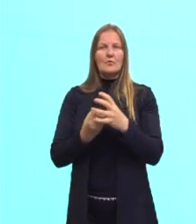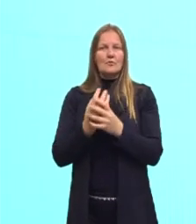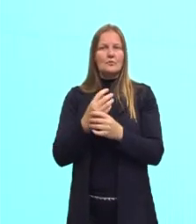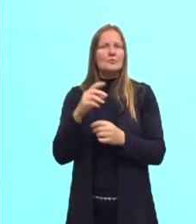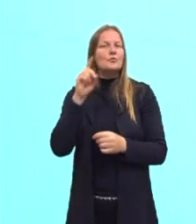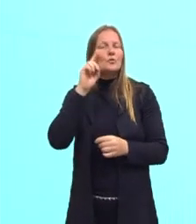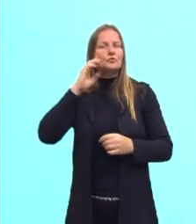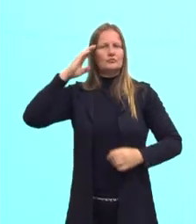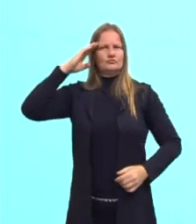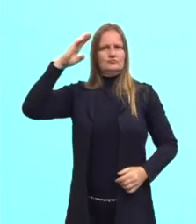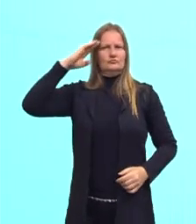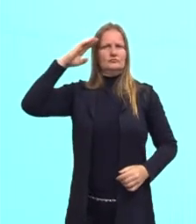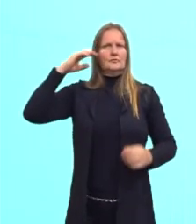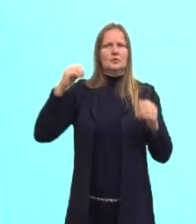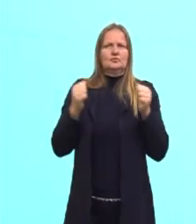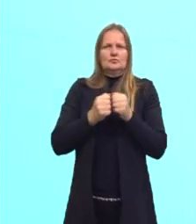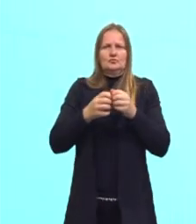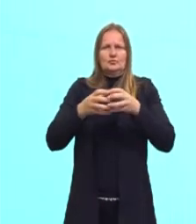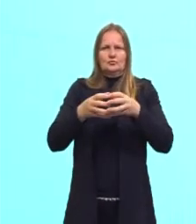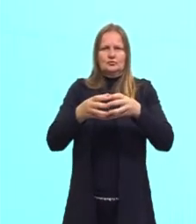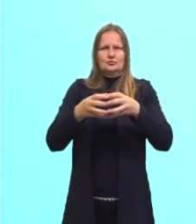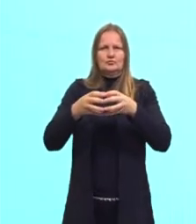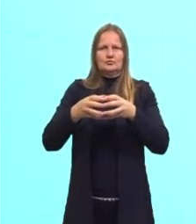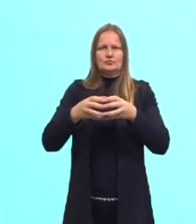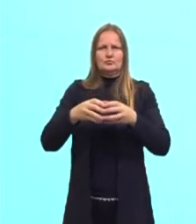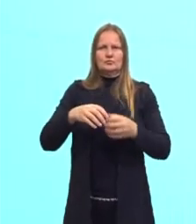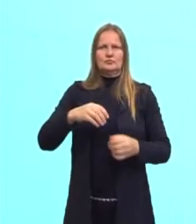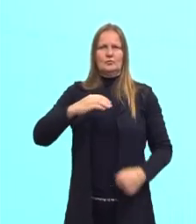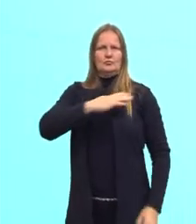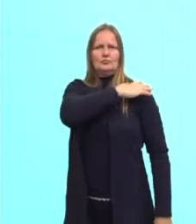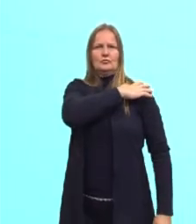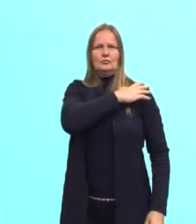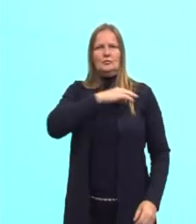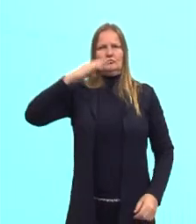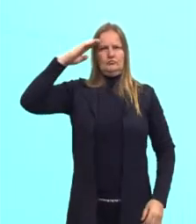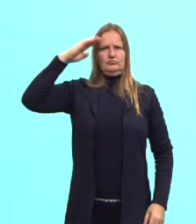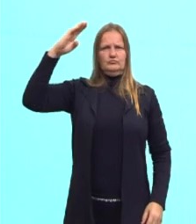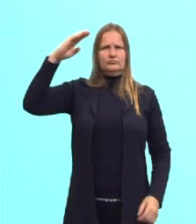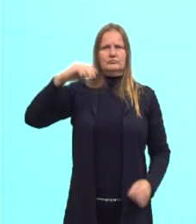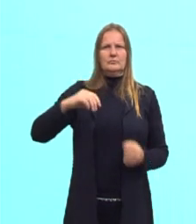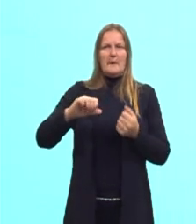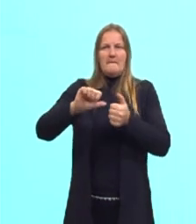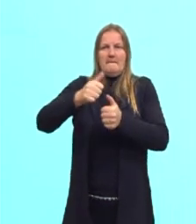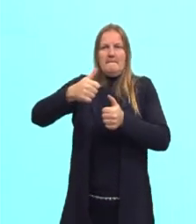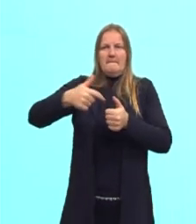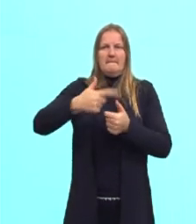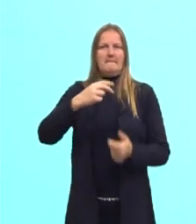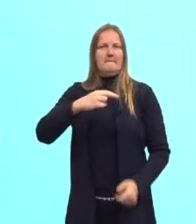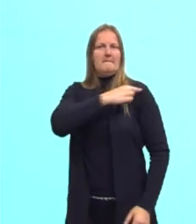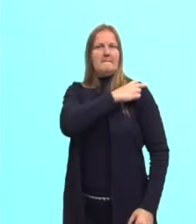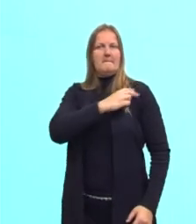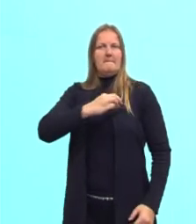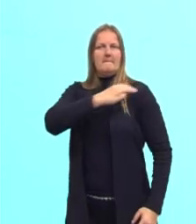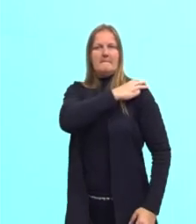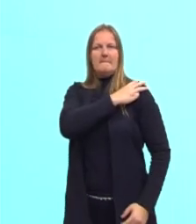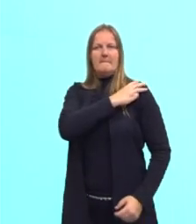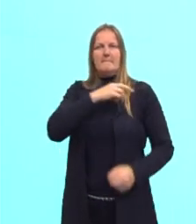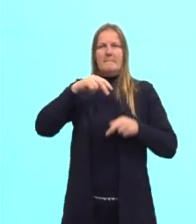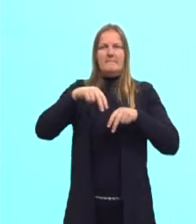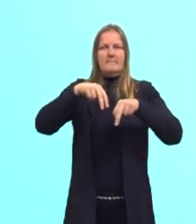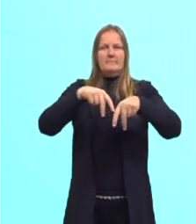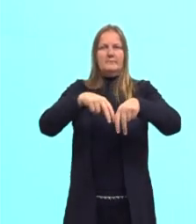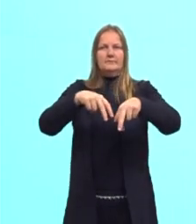todos os soldados ali no centro Capitão e Tenente ou Capitão com o braço esticado dizer é